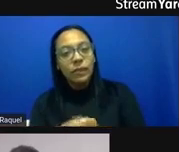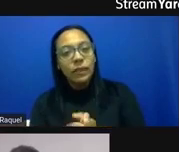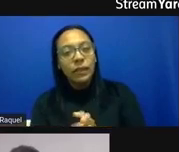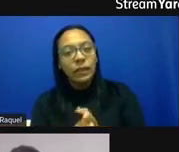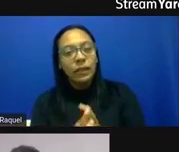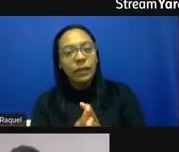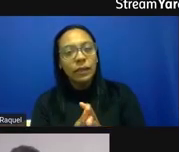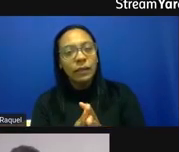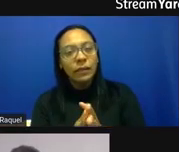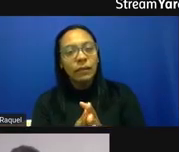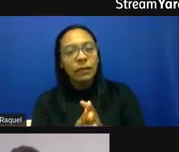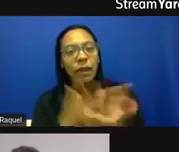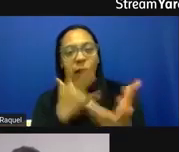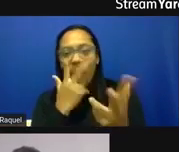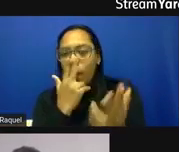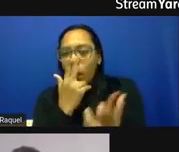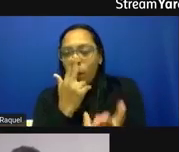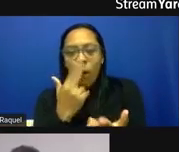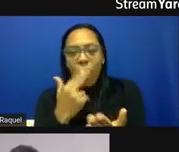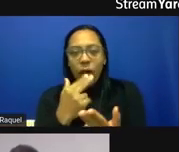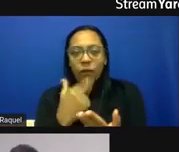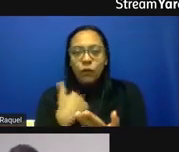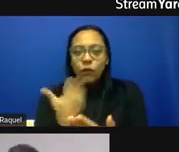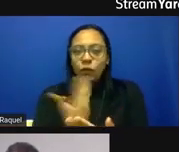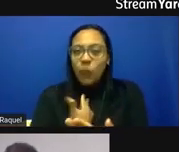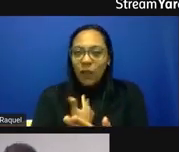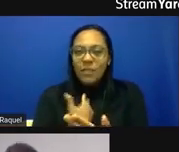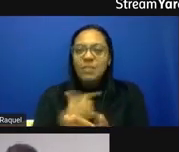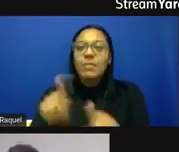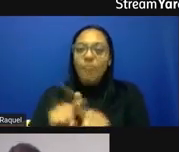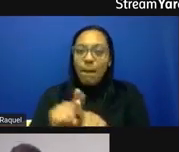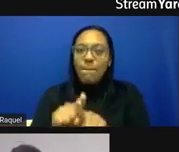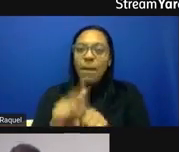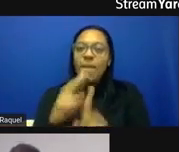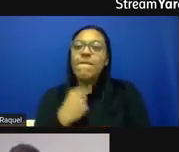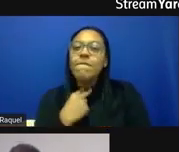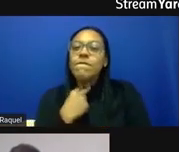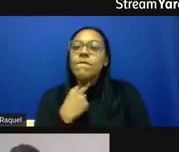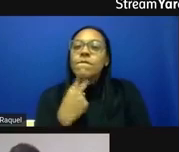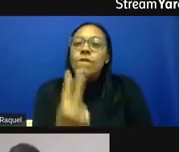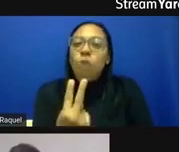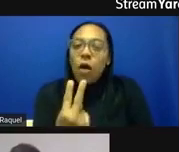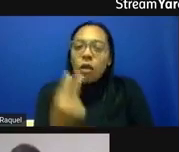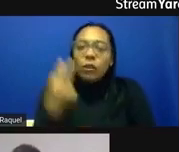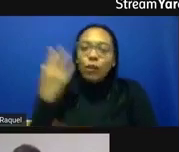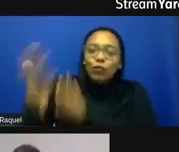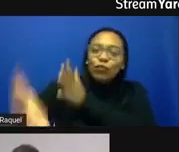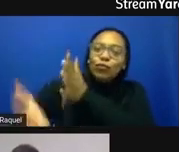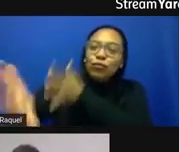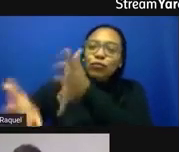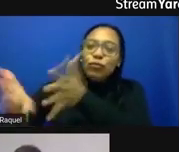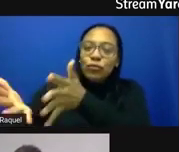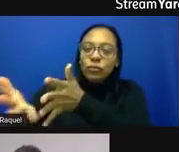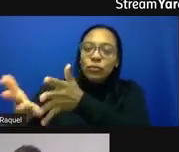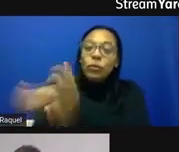é como se a gente fosse um pouco de um porta-voz dessas meninas e meninos que sofrem abuso, que talvez não